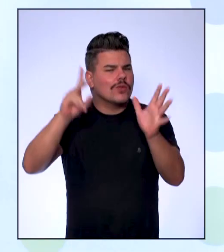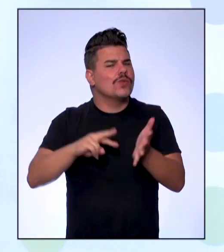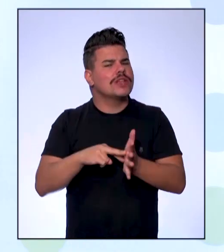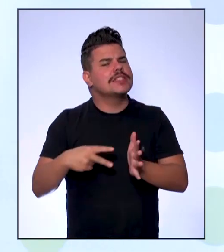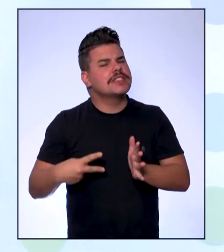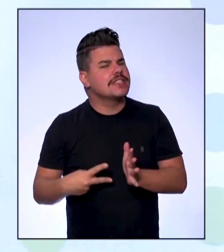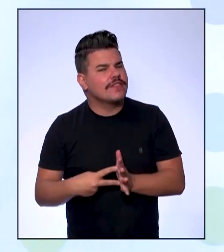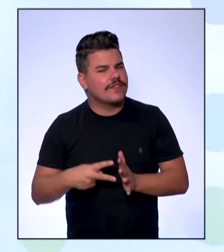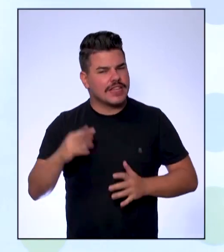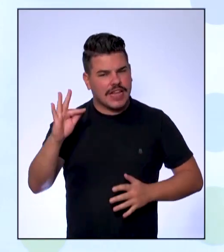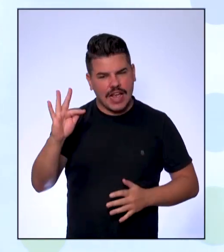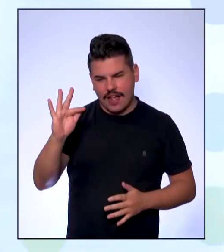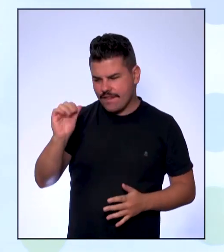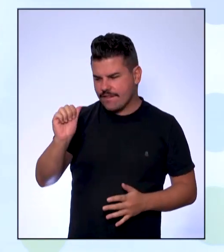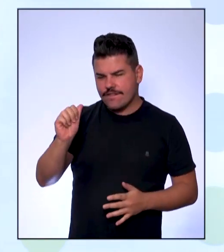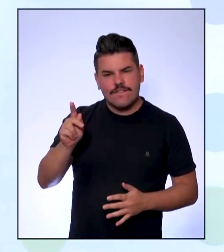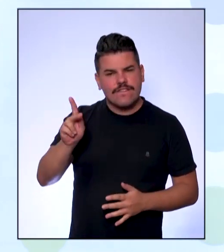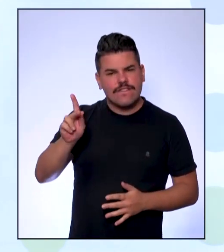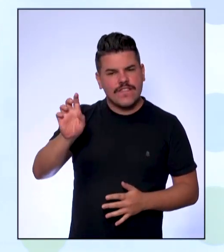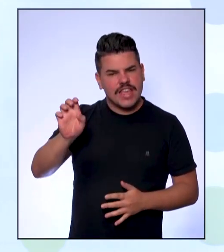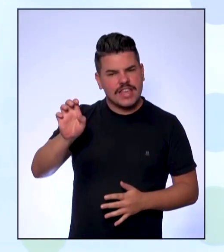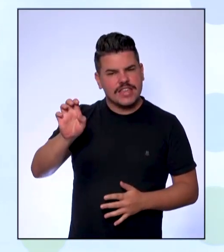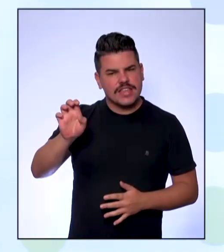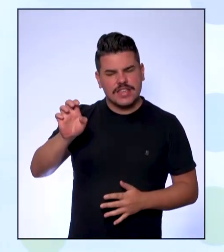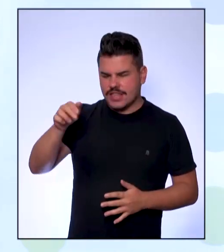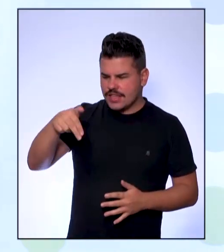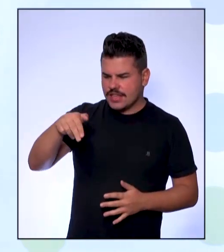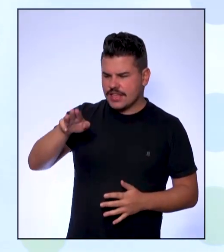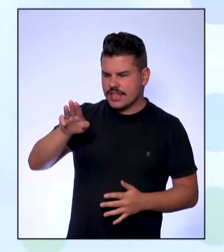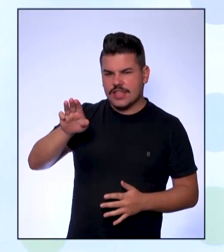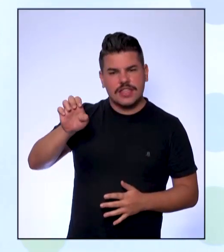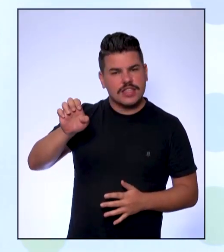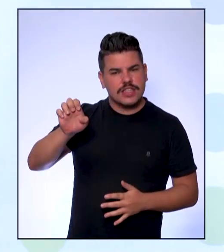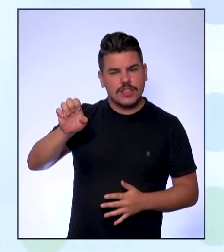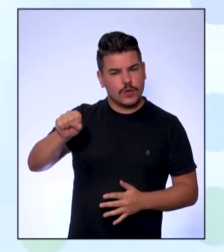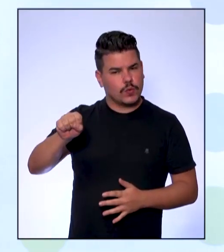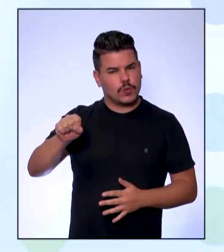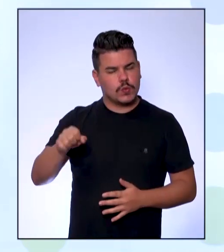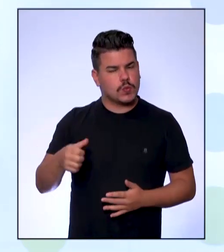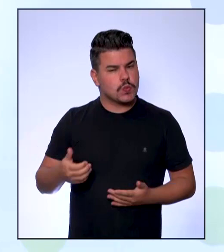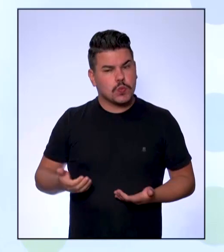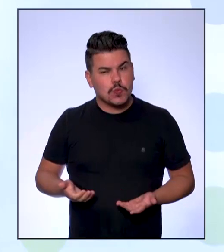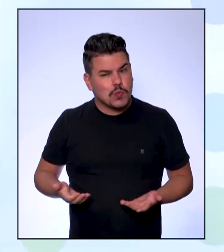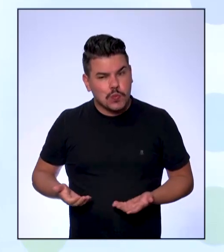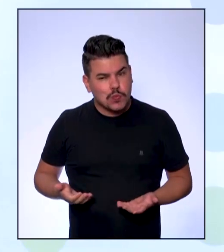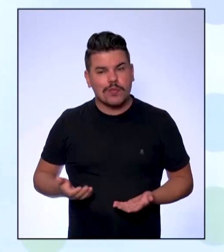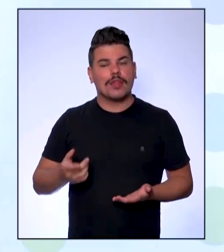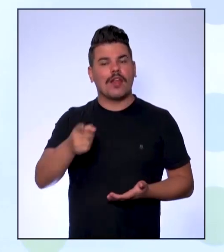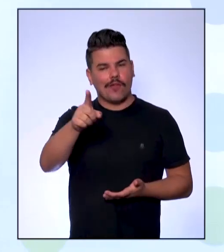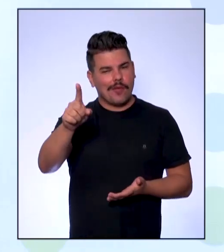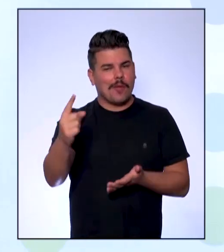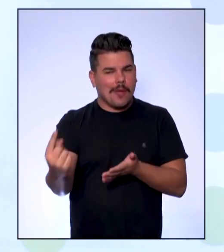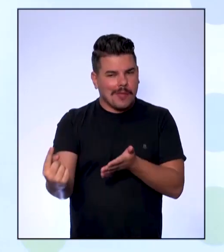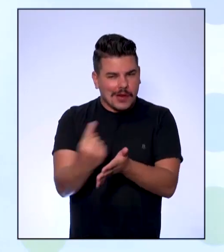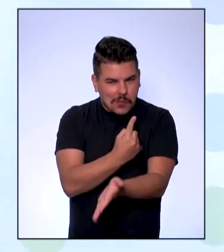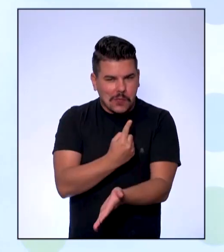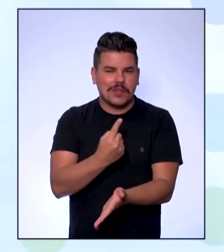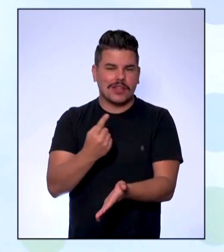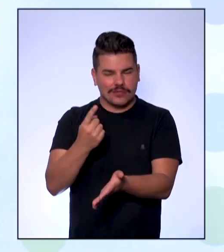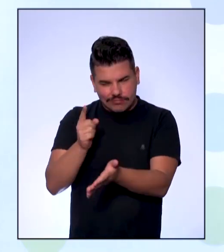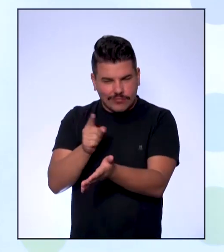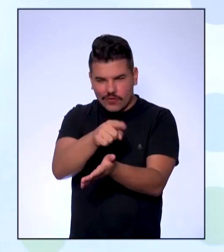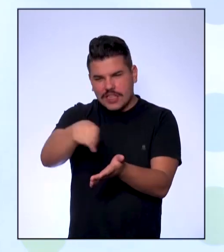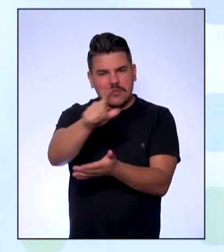news. Então, a primeira coisa que a gente tem para vocês, né, para iniciar a nossa aula, é uma pergunta que eu gostaria que quem estiver aqui